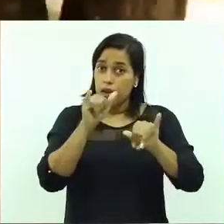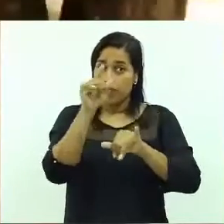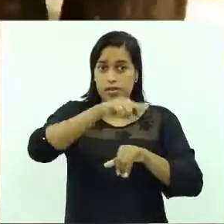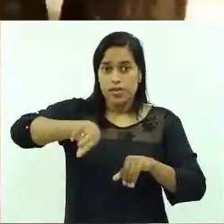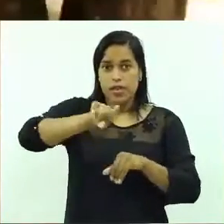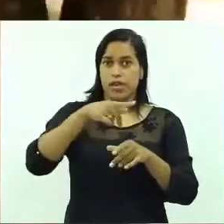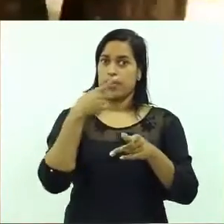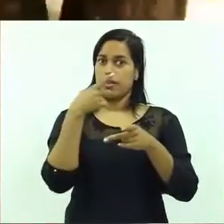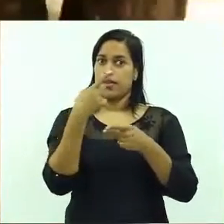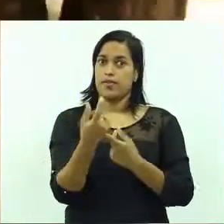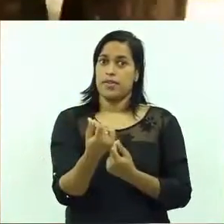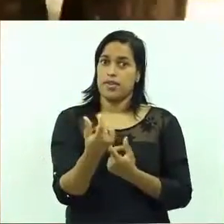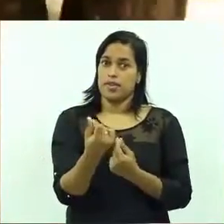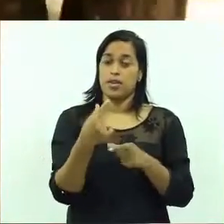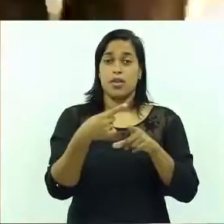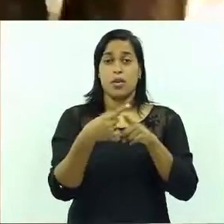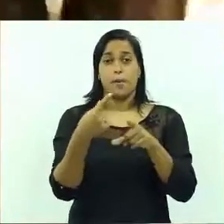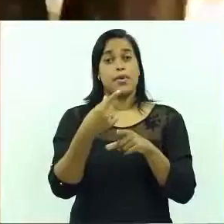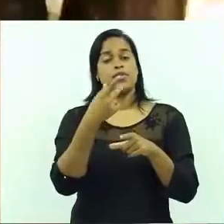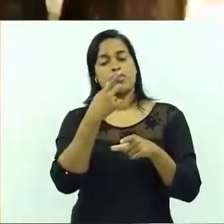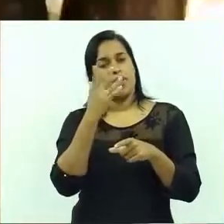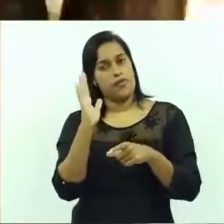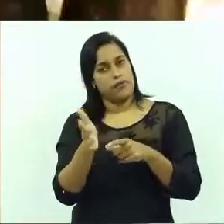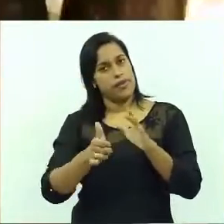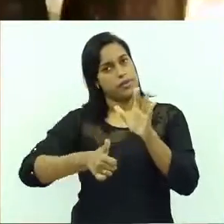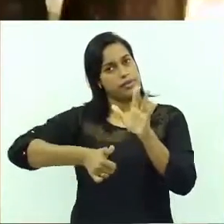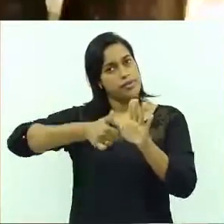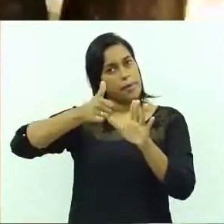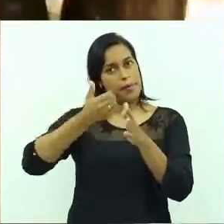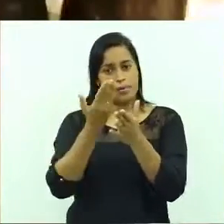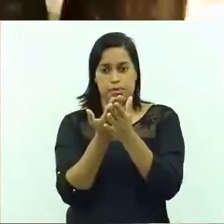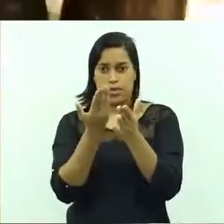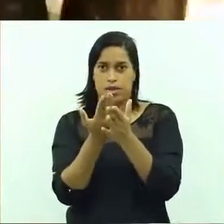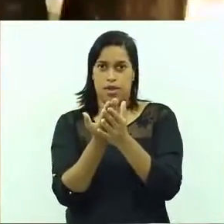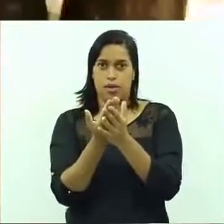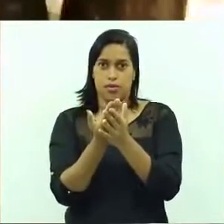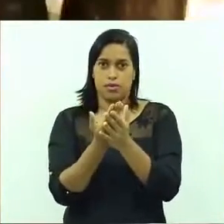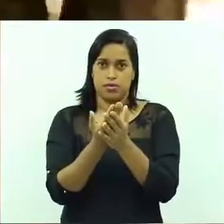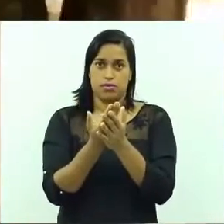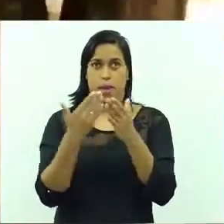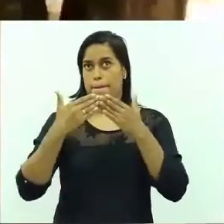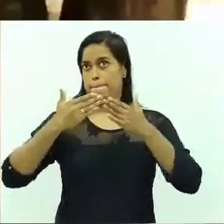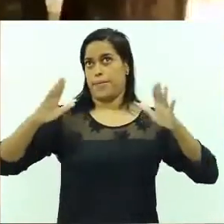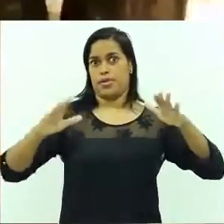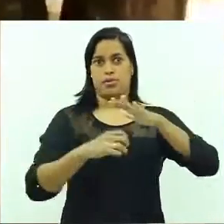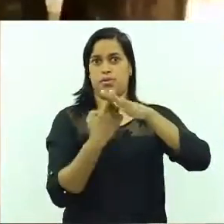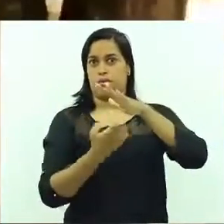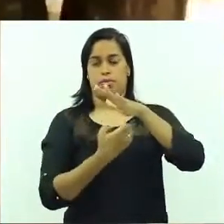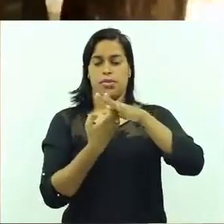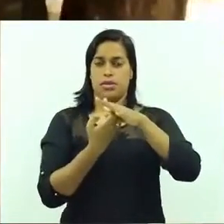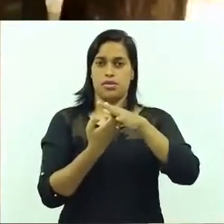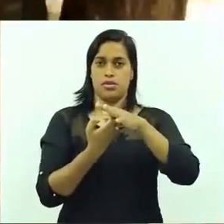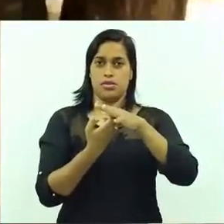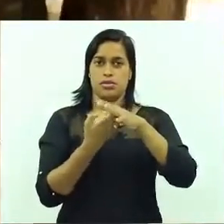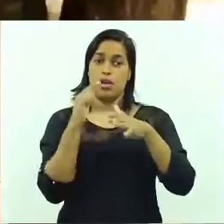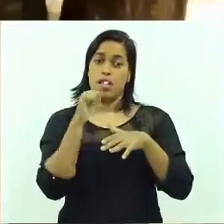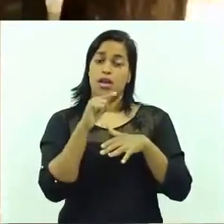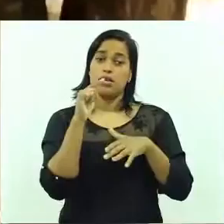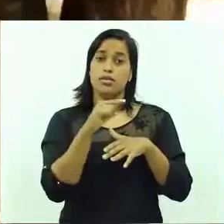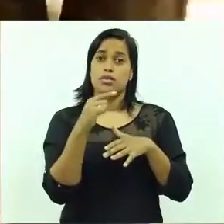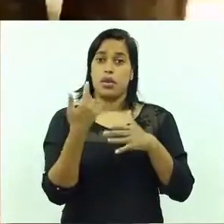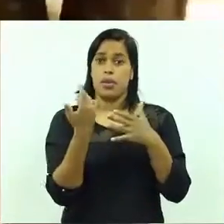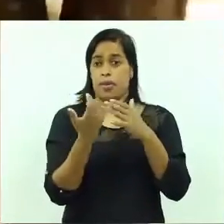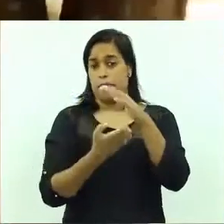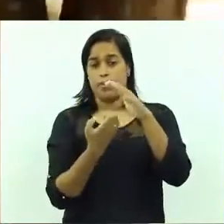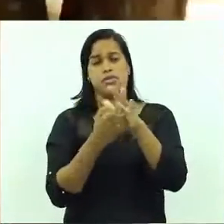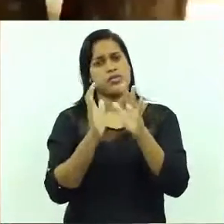grana, mas eu já tinha falado na primeira aula que não é necessário você abrir uma empresa. Então isso que você pode estar fazendo é para a empresa que você